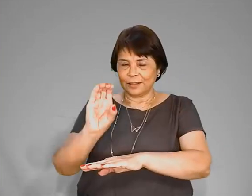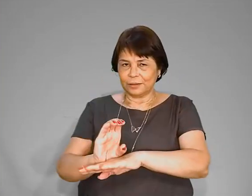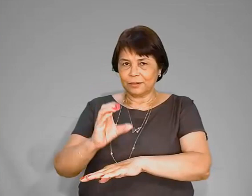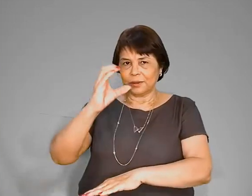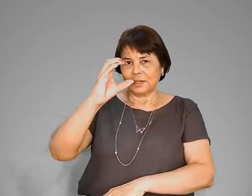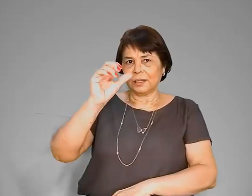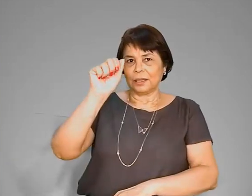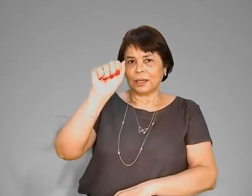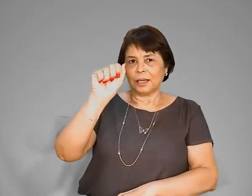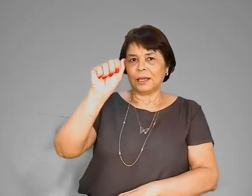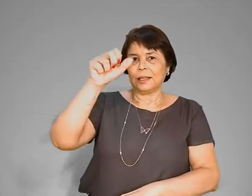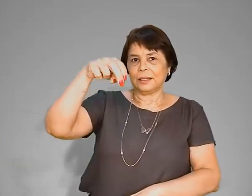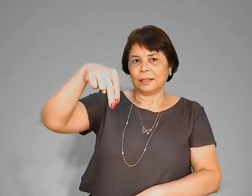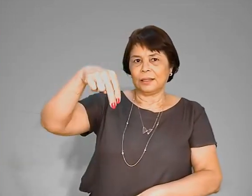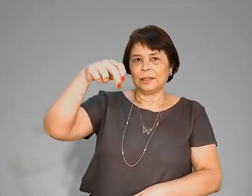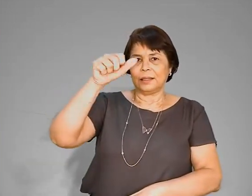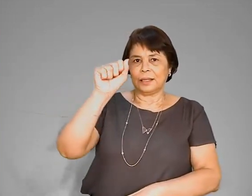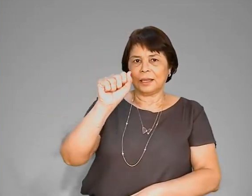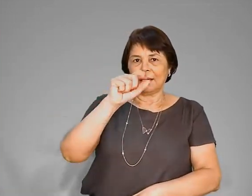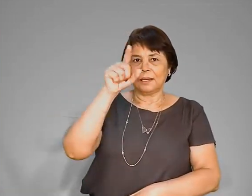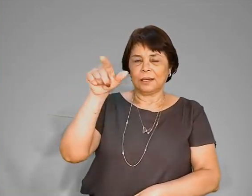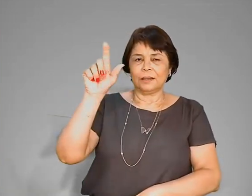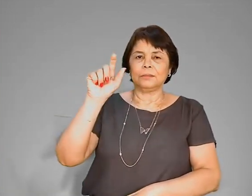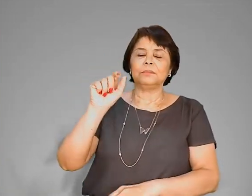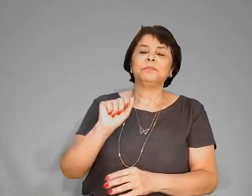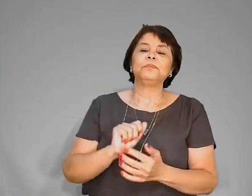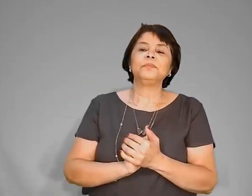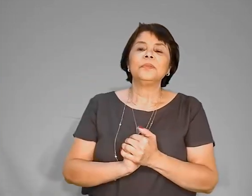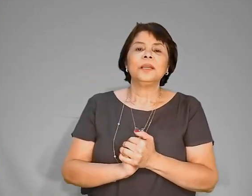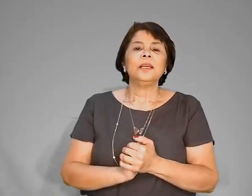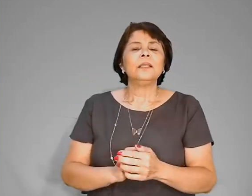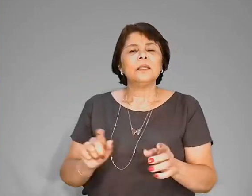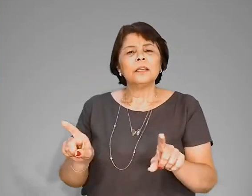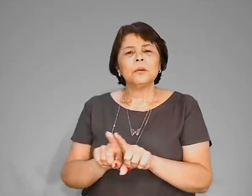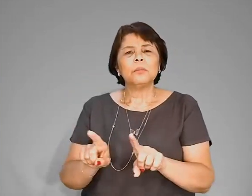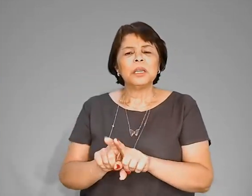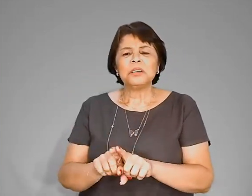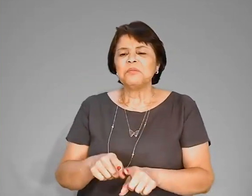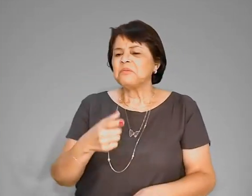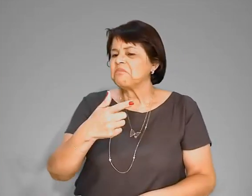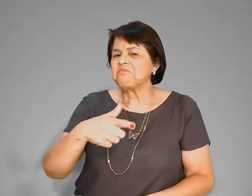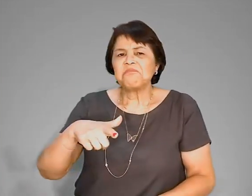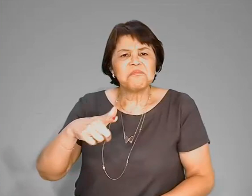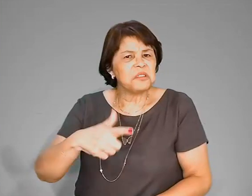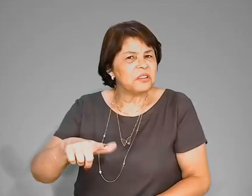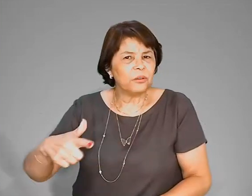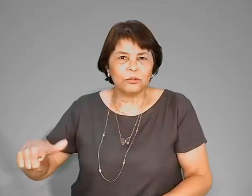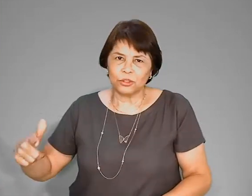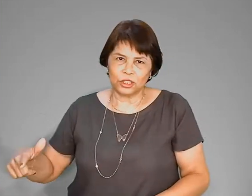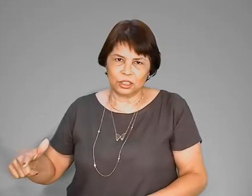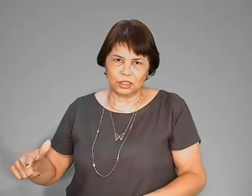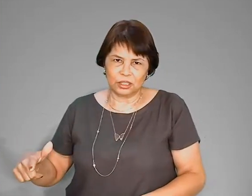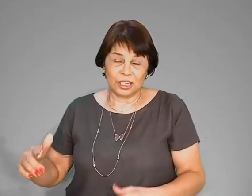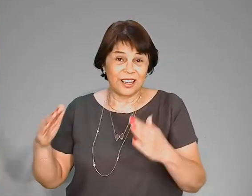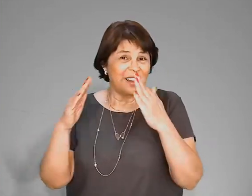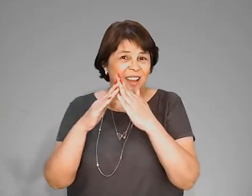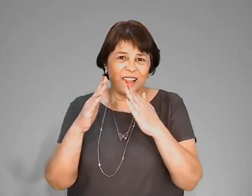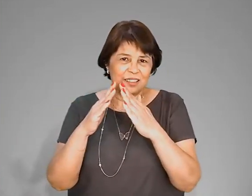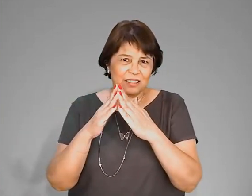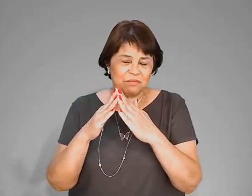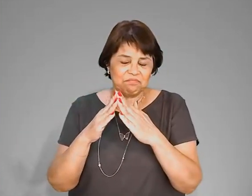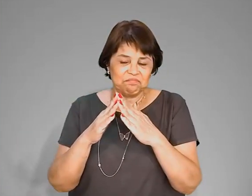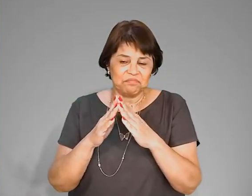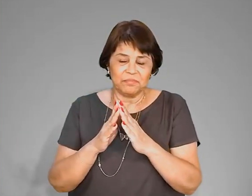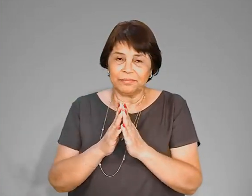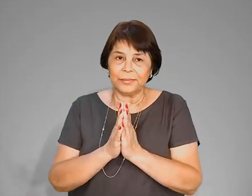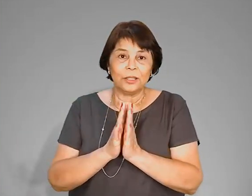A casa em que eles paravam à noite eram cabanas de couro. Lembram? Lembram do tabernáculo? O tabernáculo era uma igreja